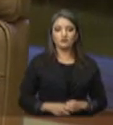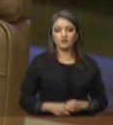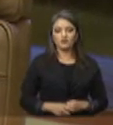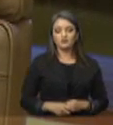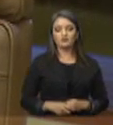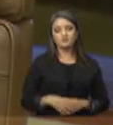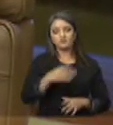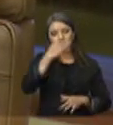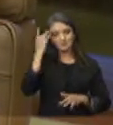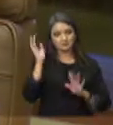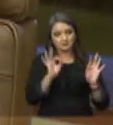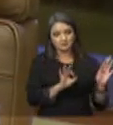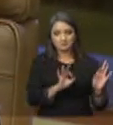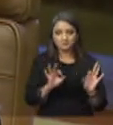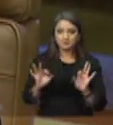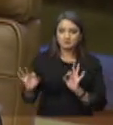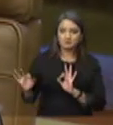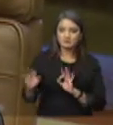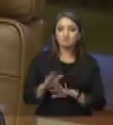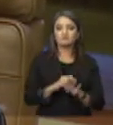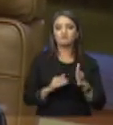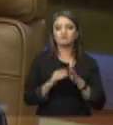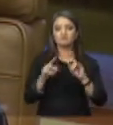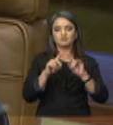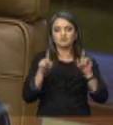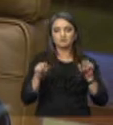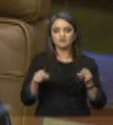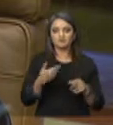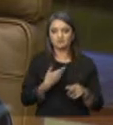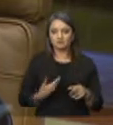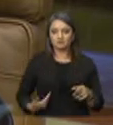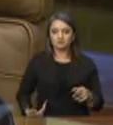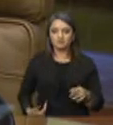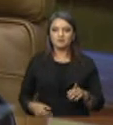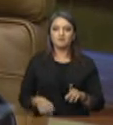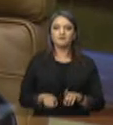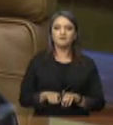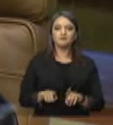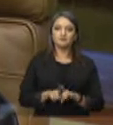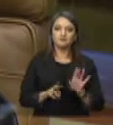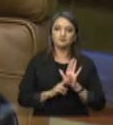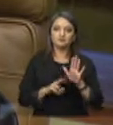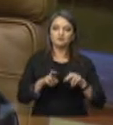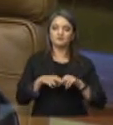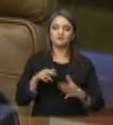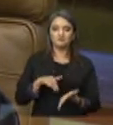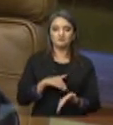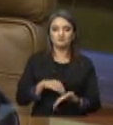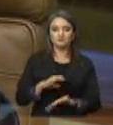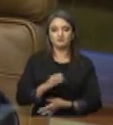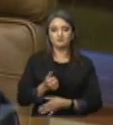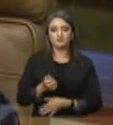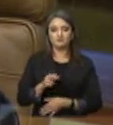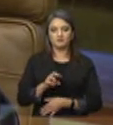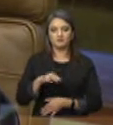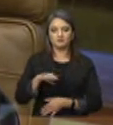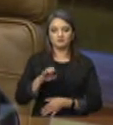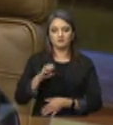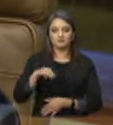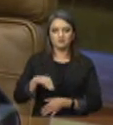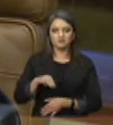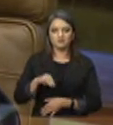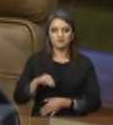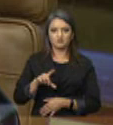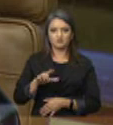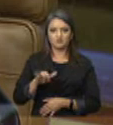o ministro fa quem tem pele clara cabelos grisalhos assim como o bigode usa óculos de armação metálica